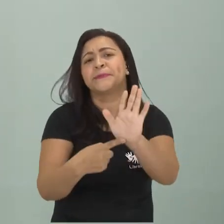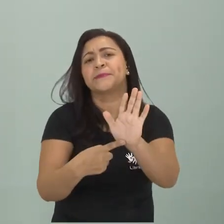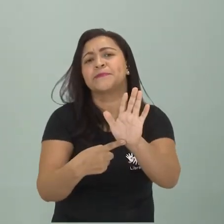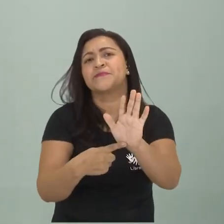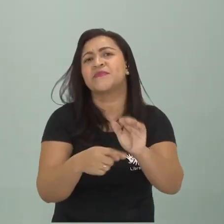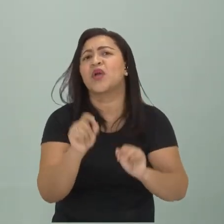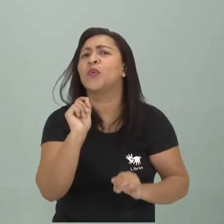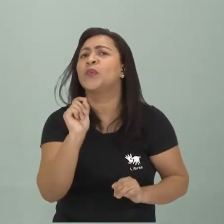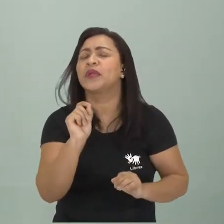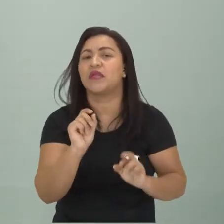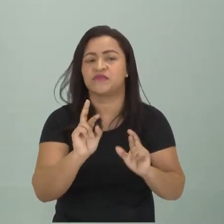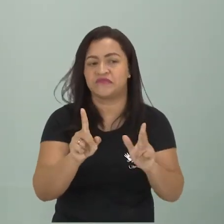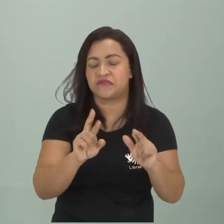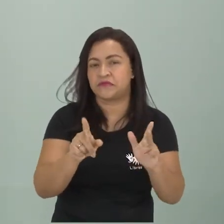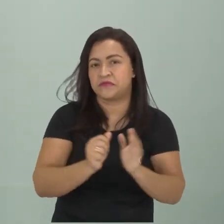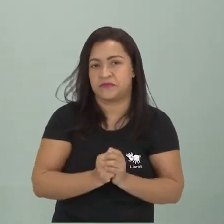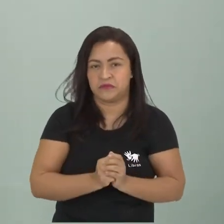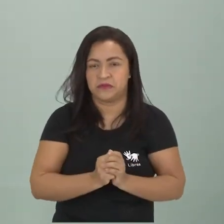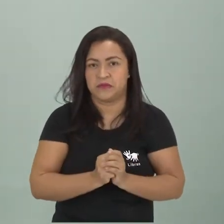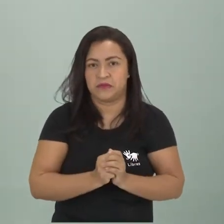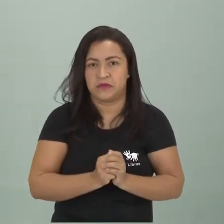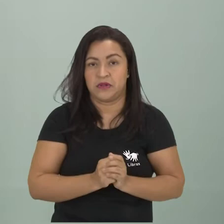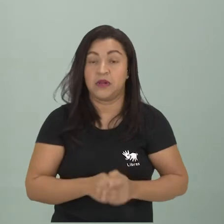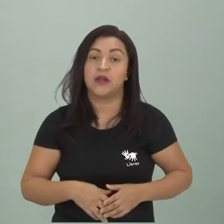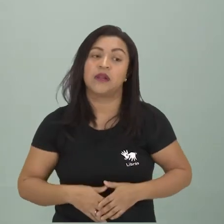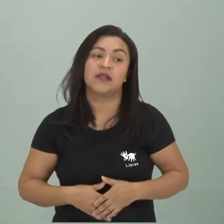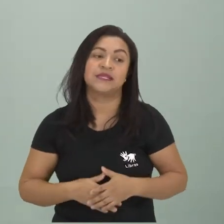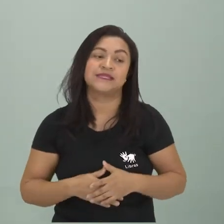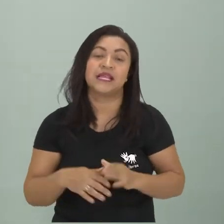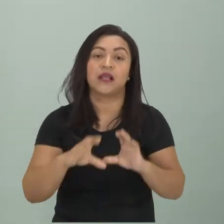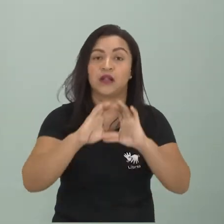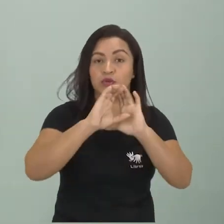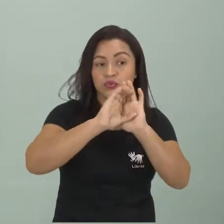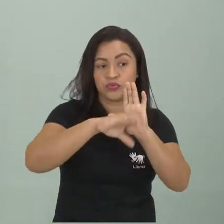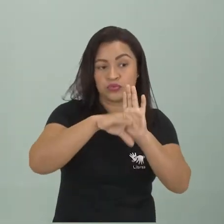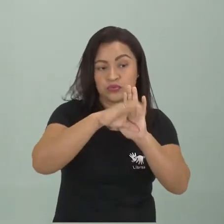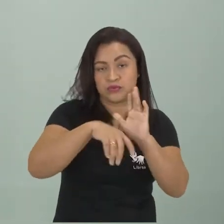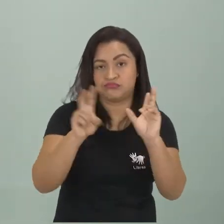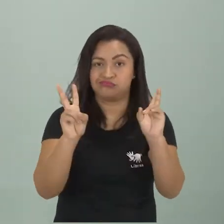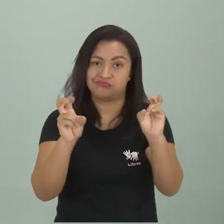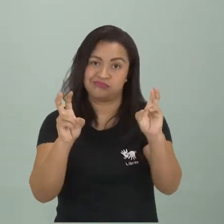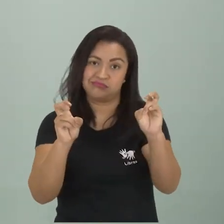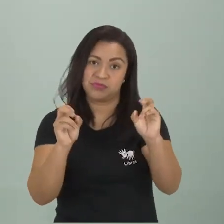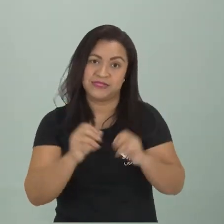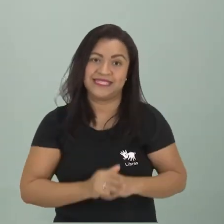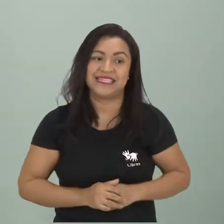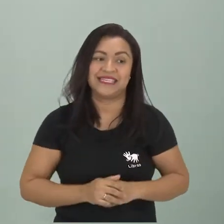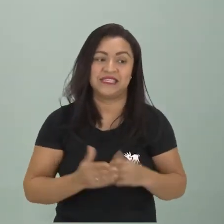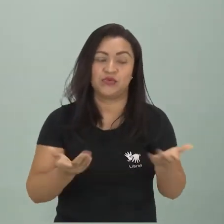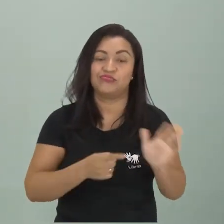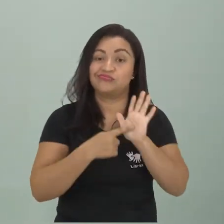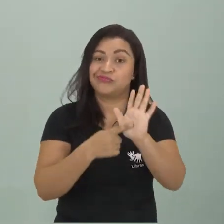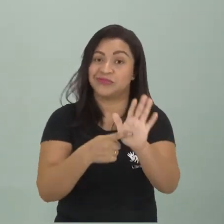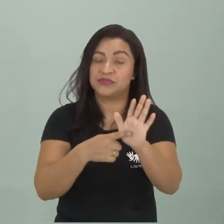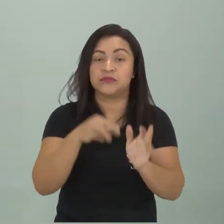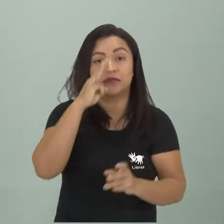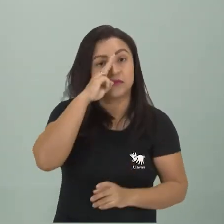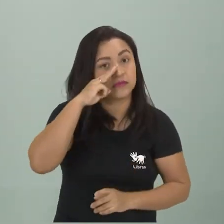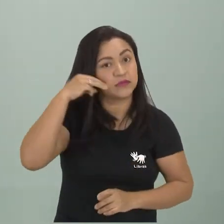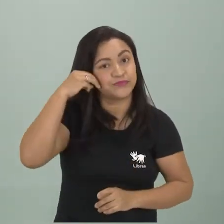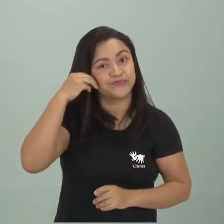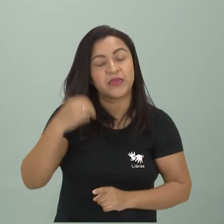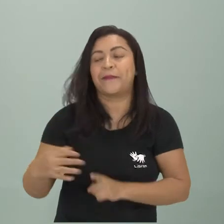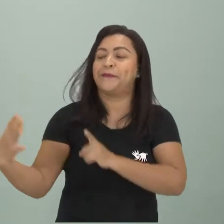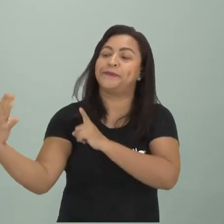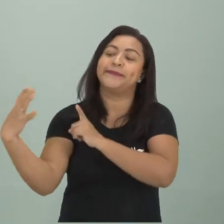diferente? Levando em consideração esses conceitos e esses termos presentes no marxismo, materialismo histórico